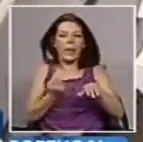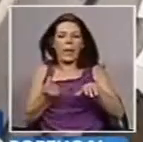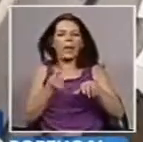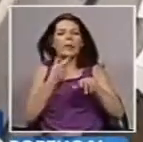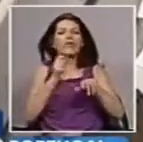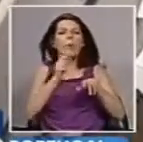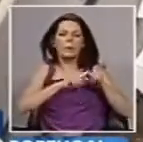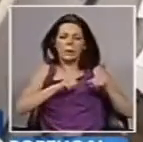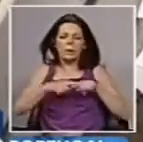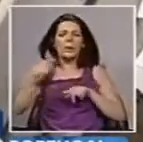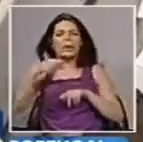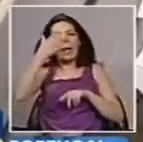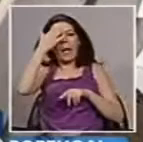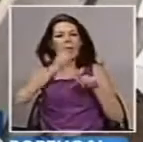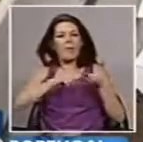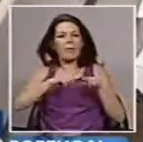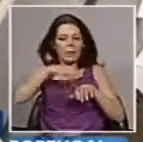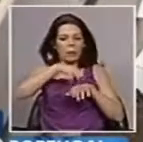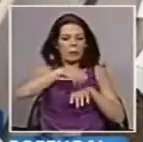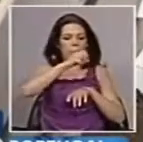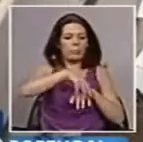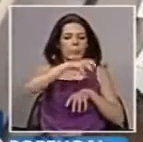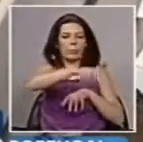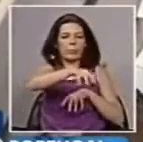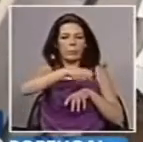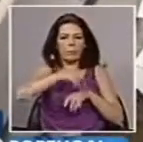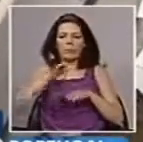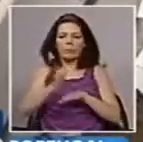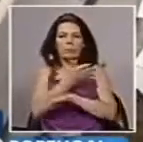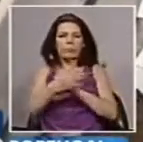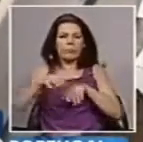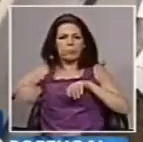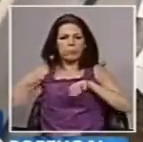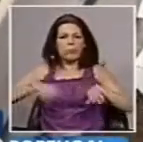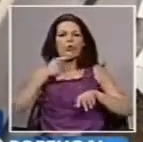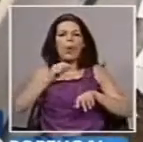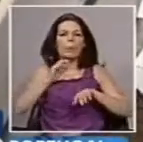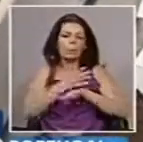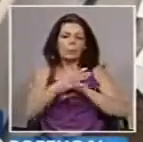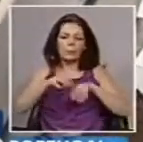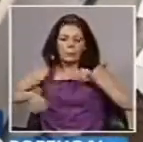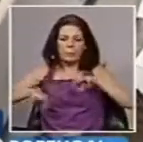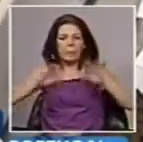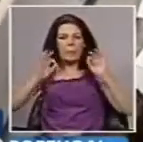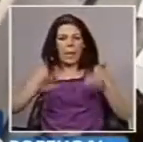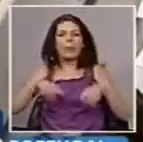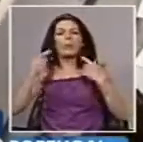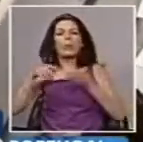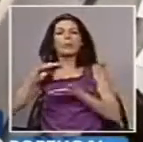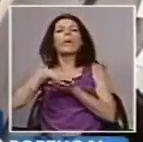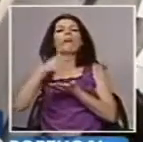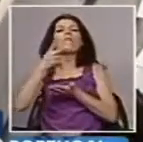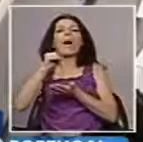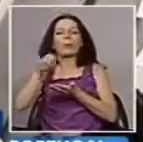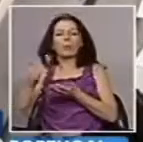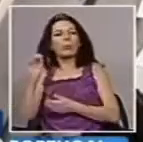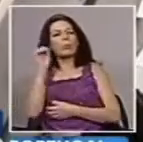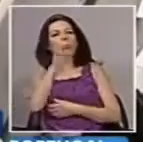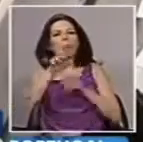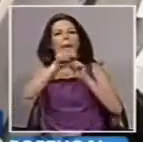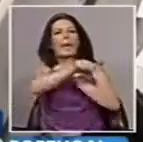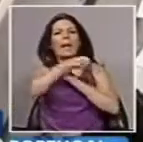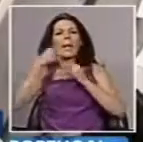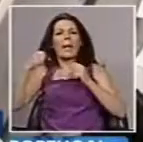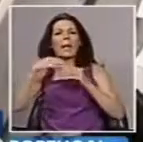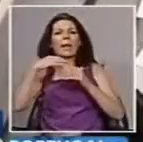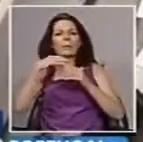Cada variedade tem uma cabeça diferente para distribuição totalmente diferente. E depois estes vasos vão para uma câmara germinar? Vão para